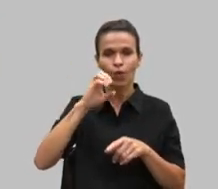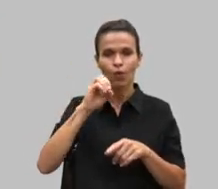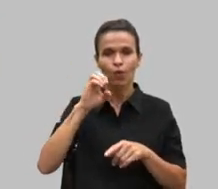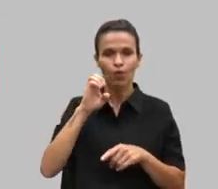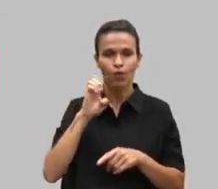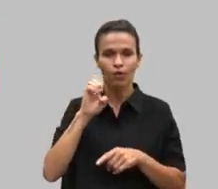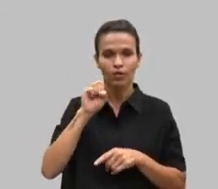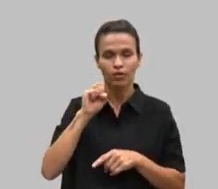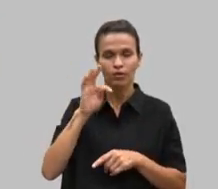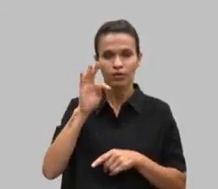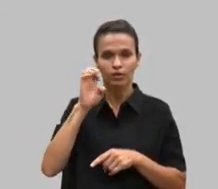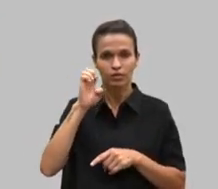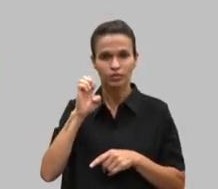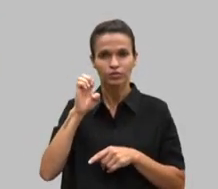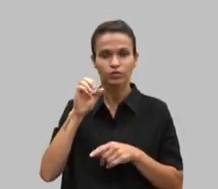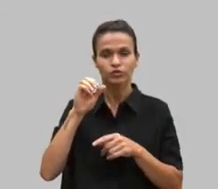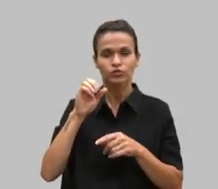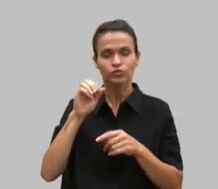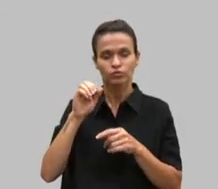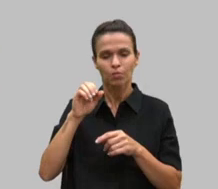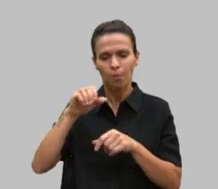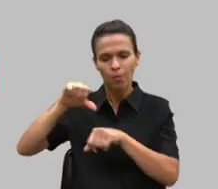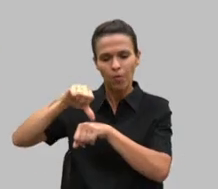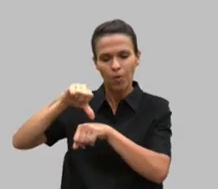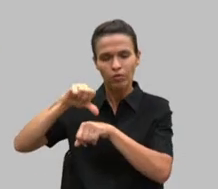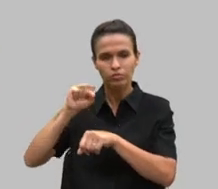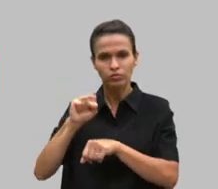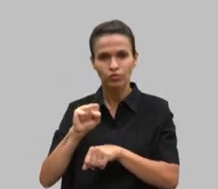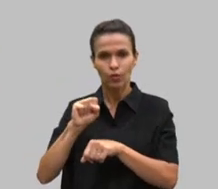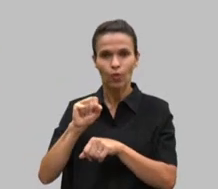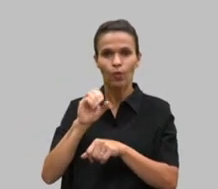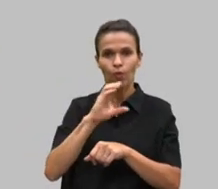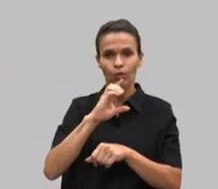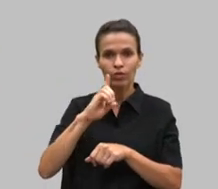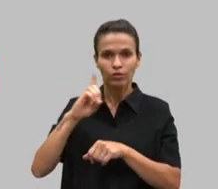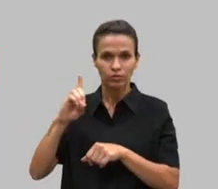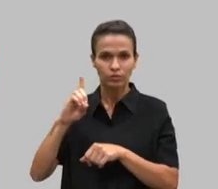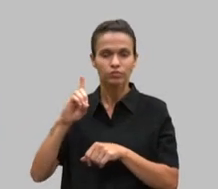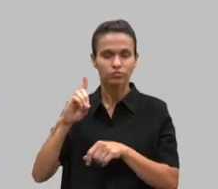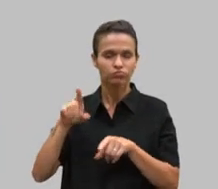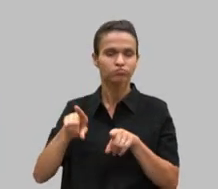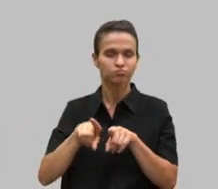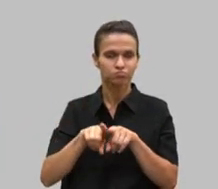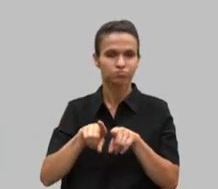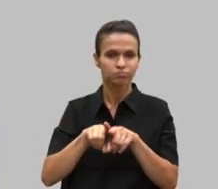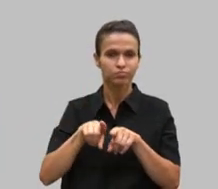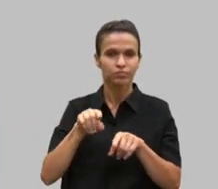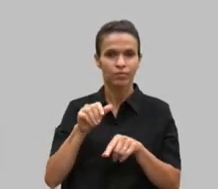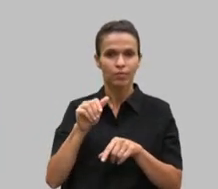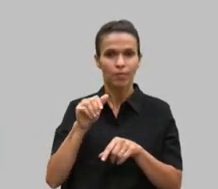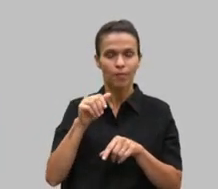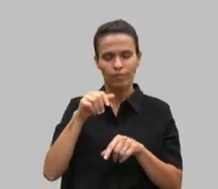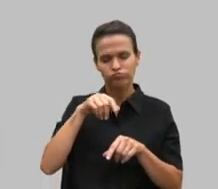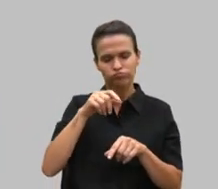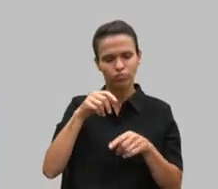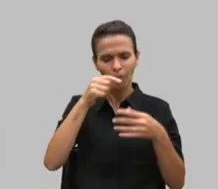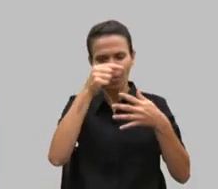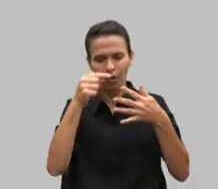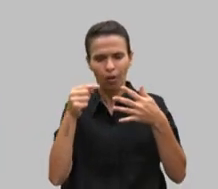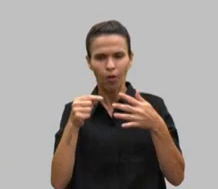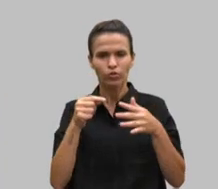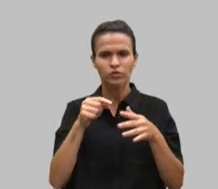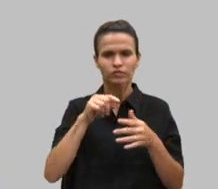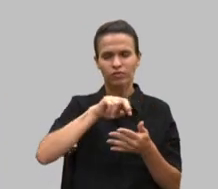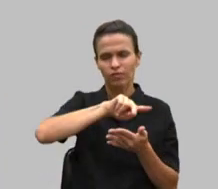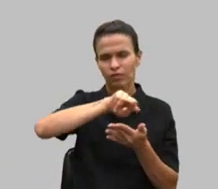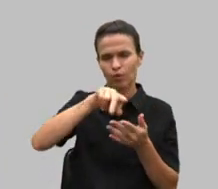Polo Conexão Sul coordenado pela câmara municipal de Andradas e Câmara Municipal de Poço Fundo Polo Leste coordenado pela